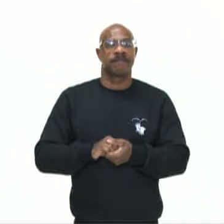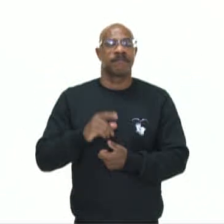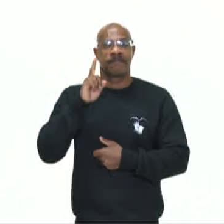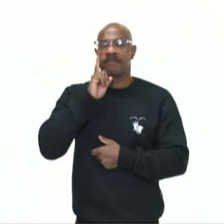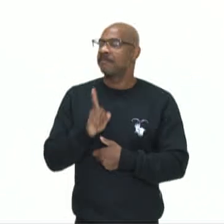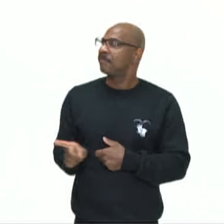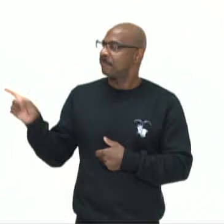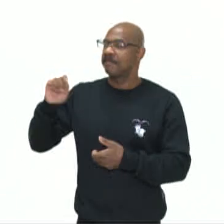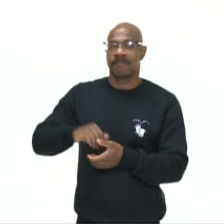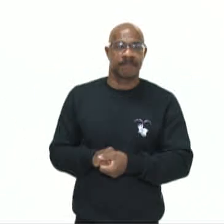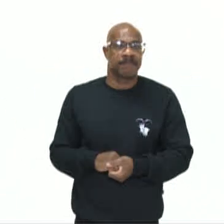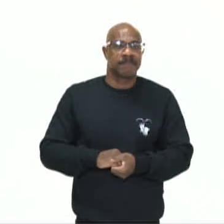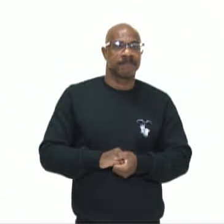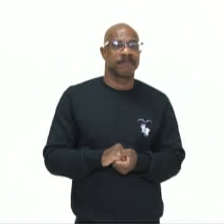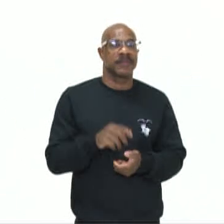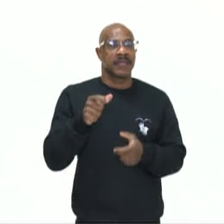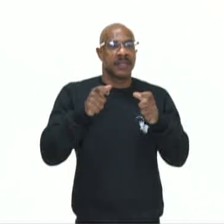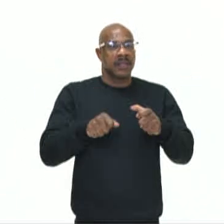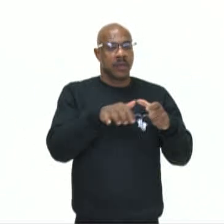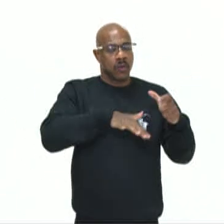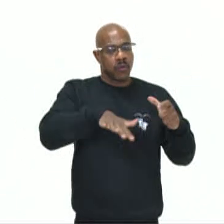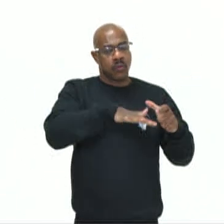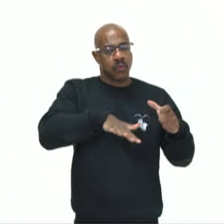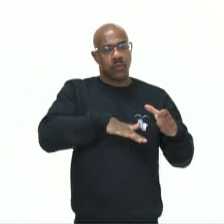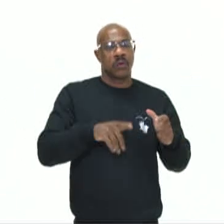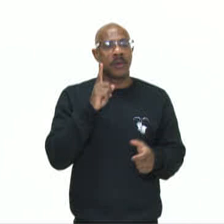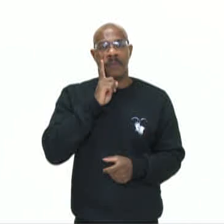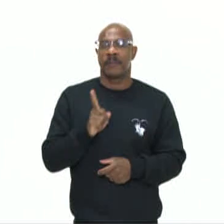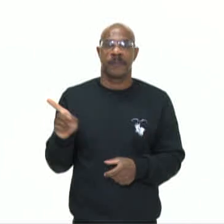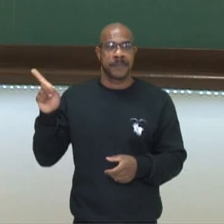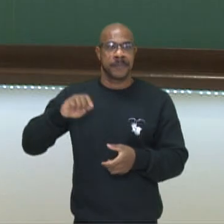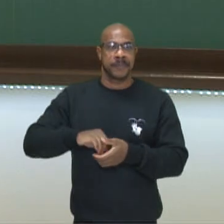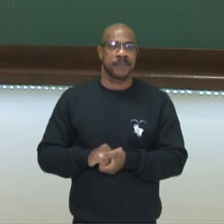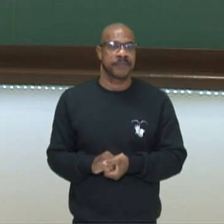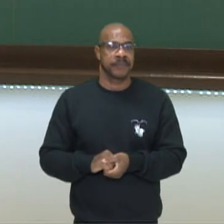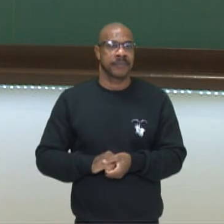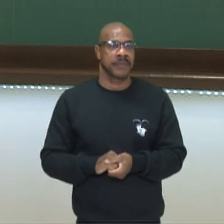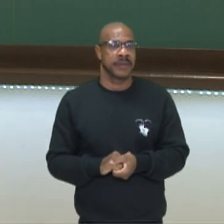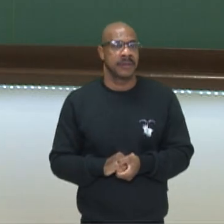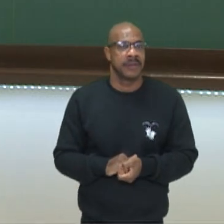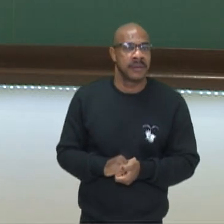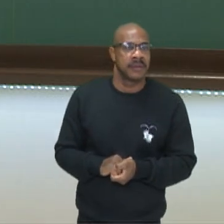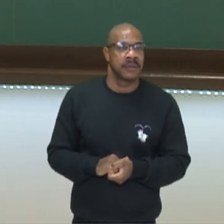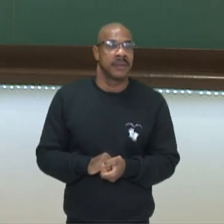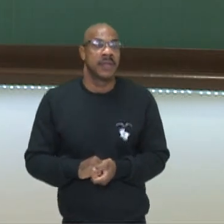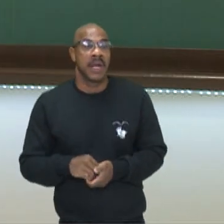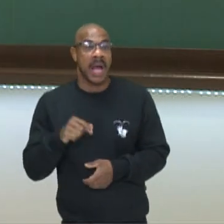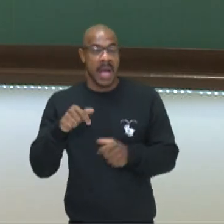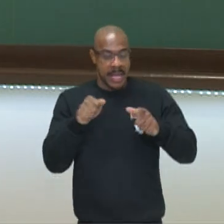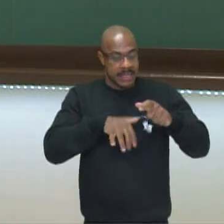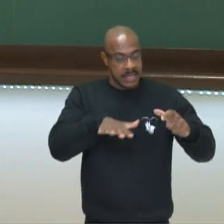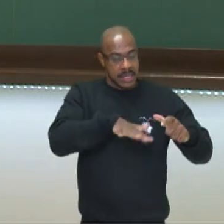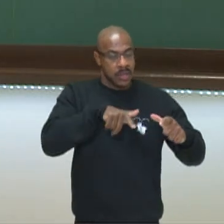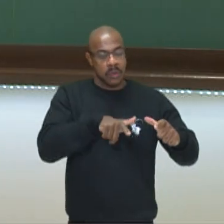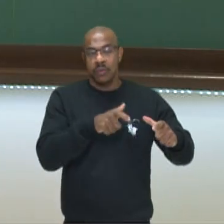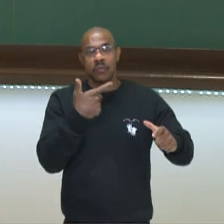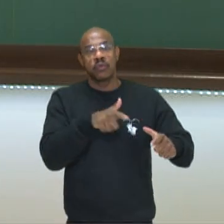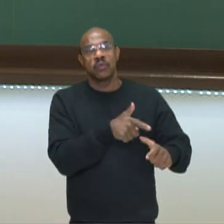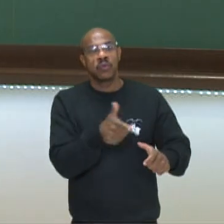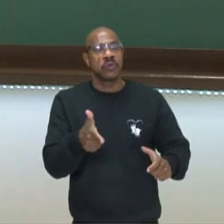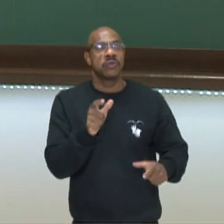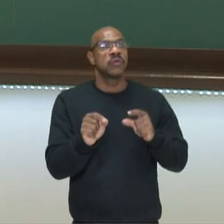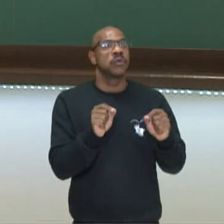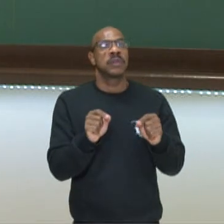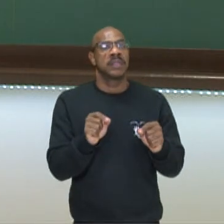se fixar nessa região, Massachusetts, colônia de Plymouth. Como essa região não tinha, né, produtos tropicais